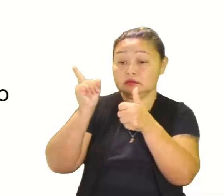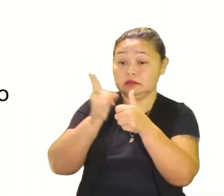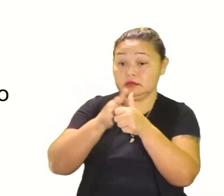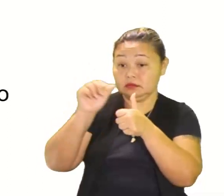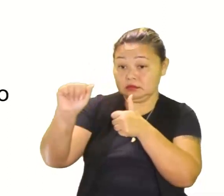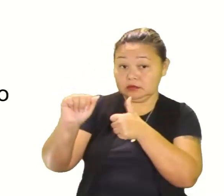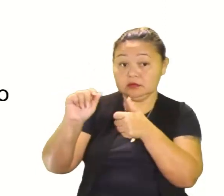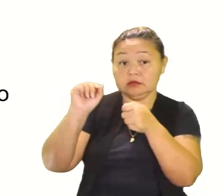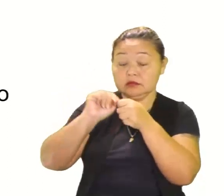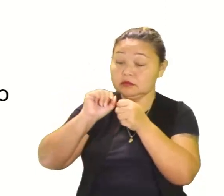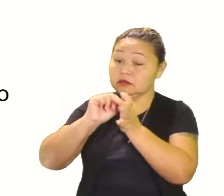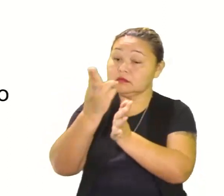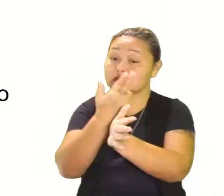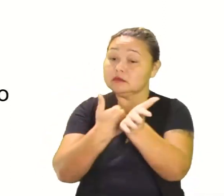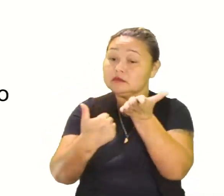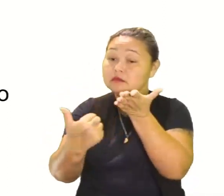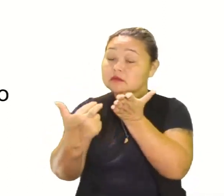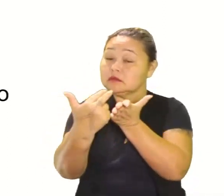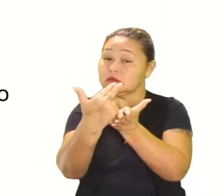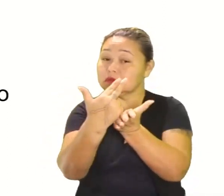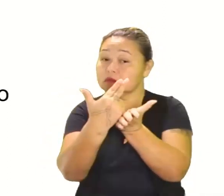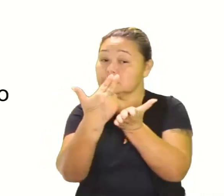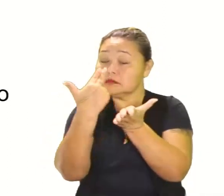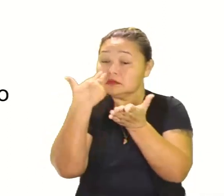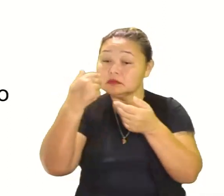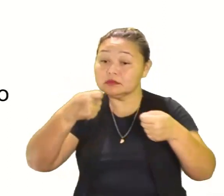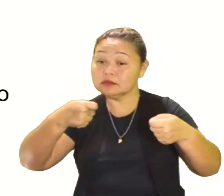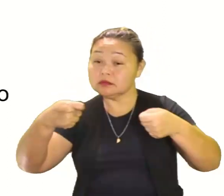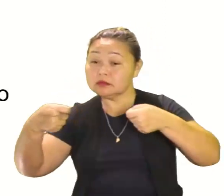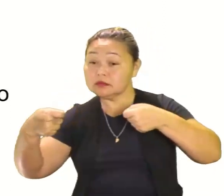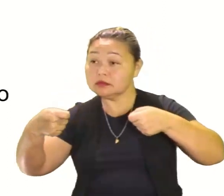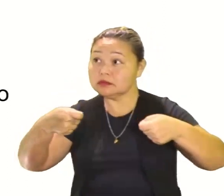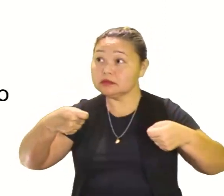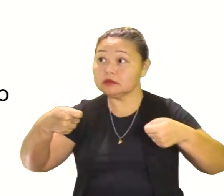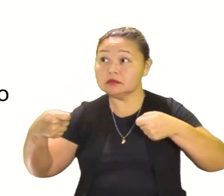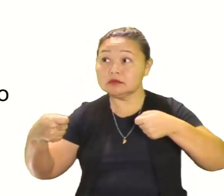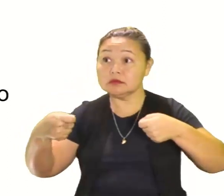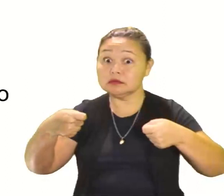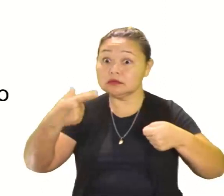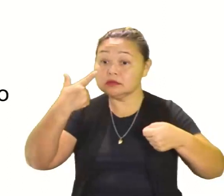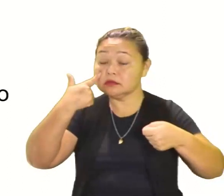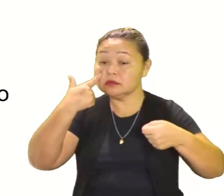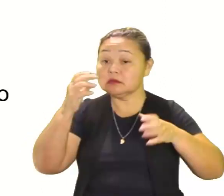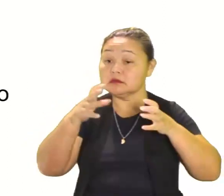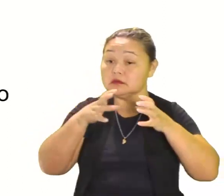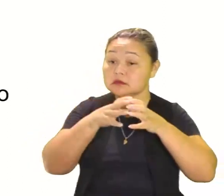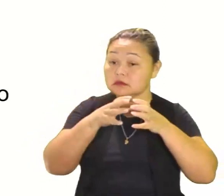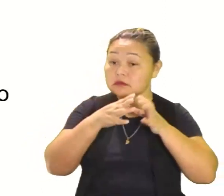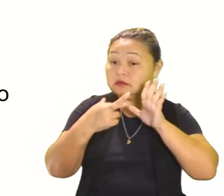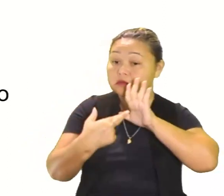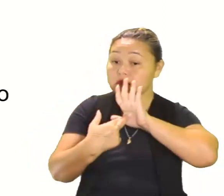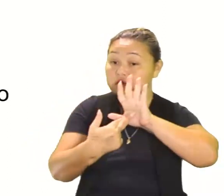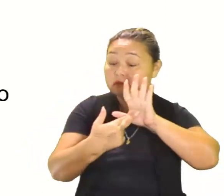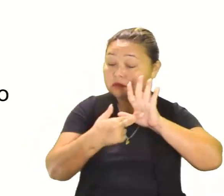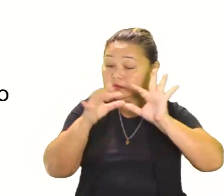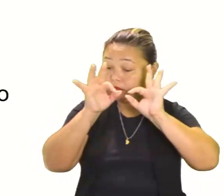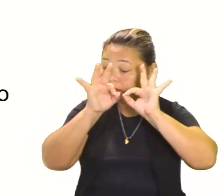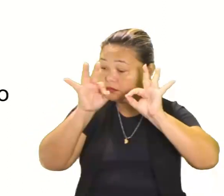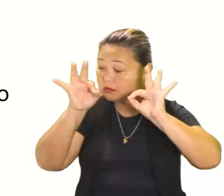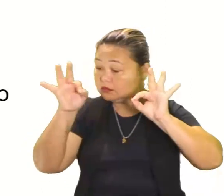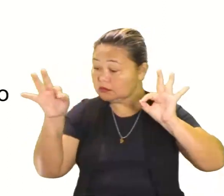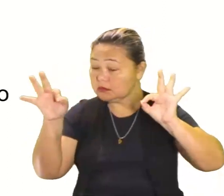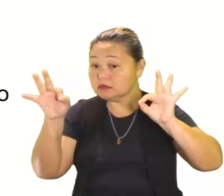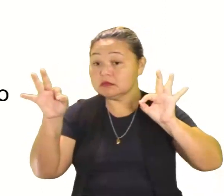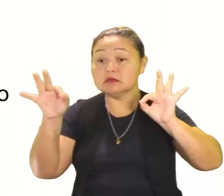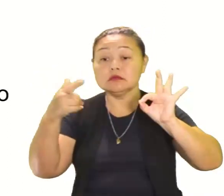Na primeira, faça um esboço dessa brincadeira. Ou seja, vamos pegar esse número e representar numa